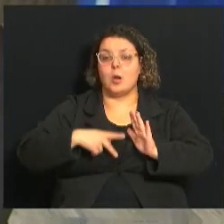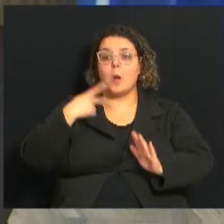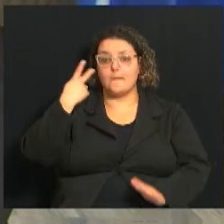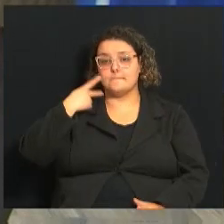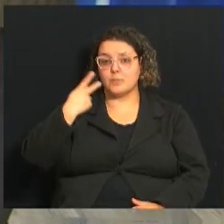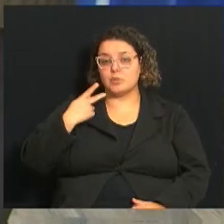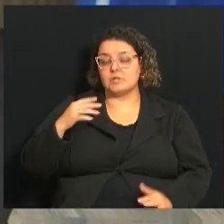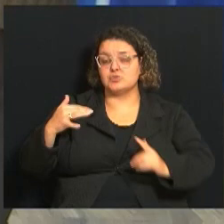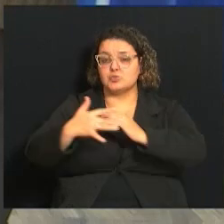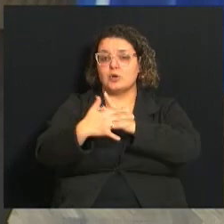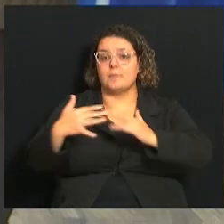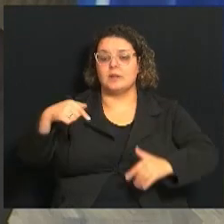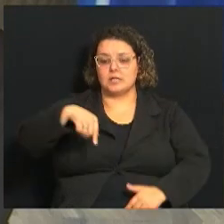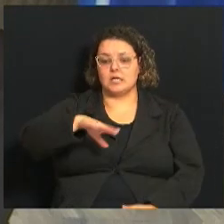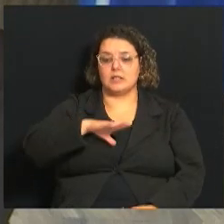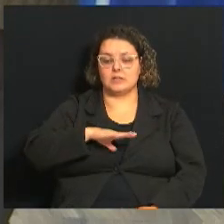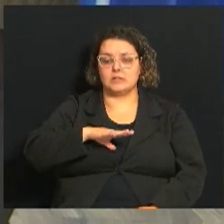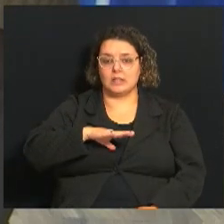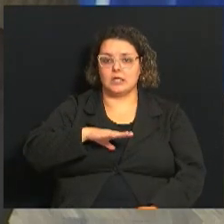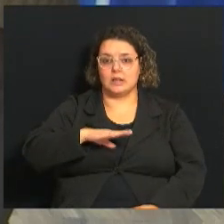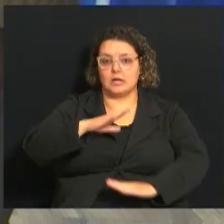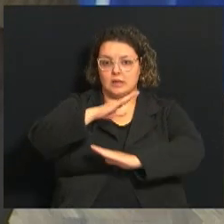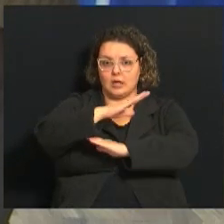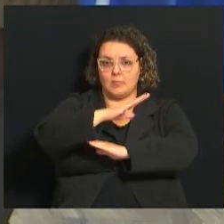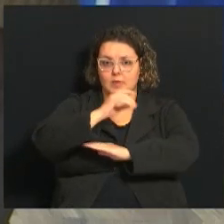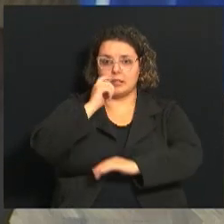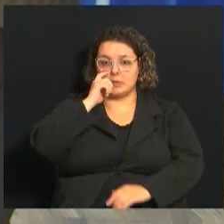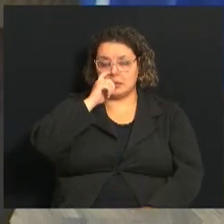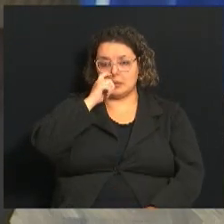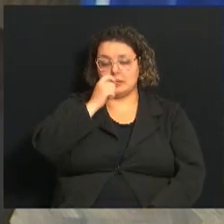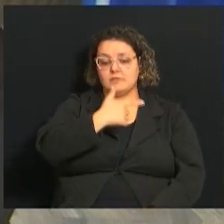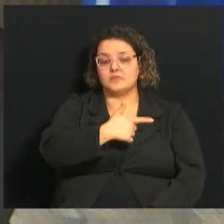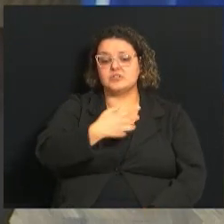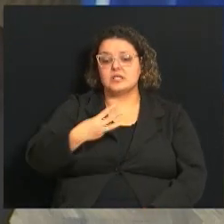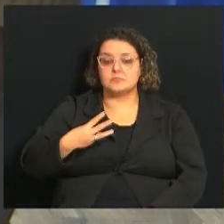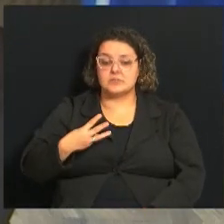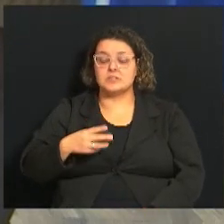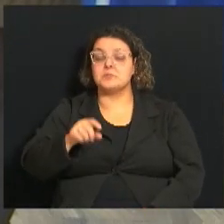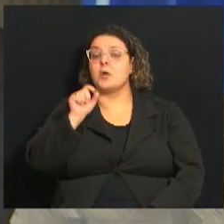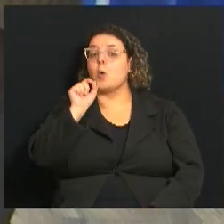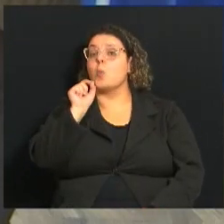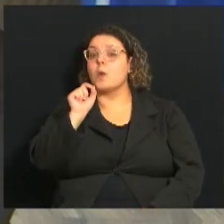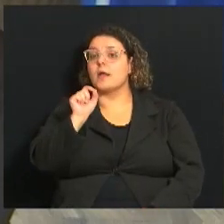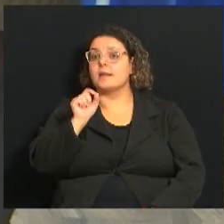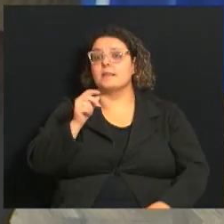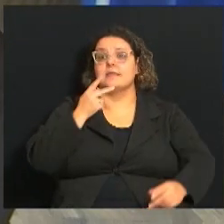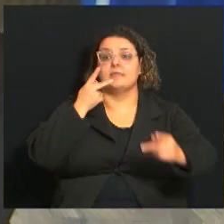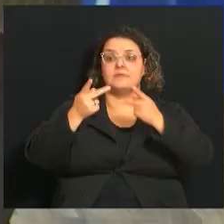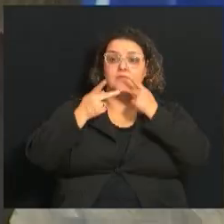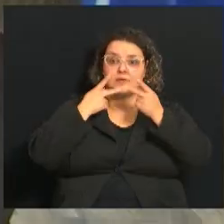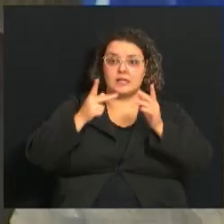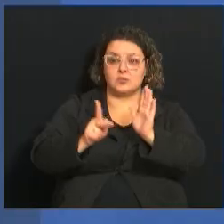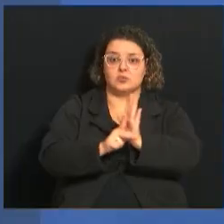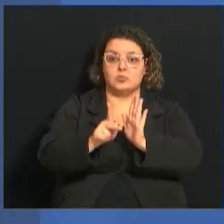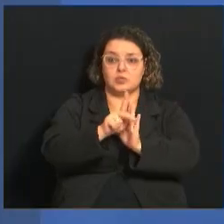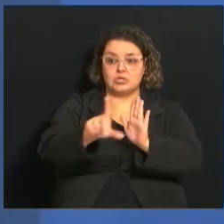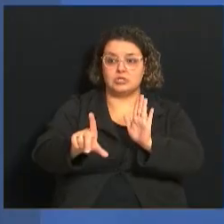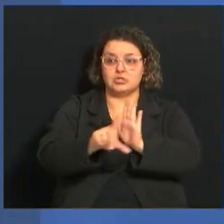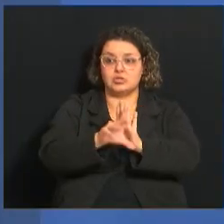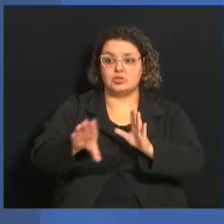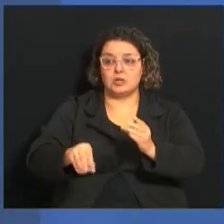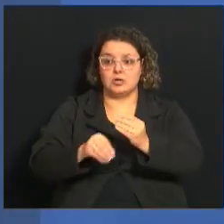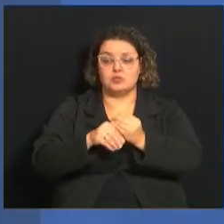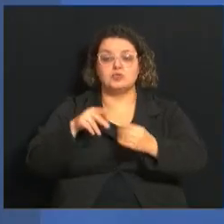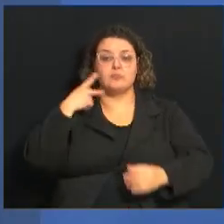Câmara. A primeira audiência, que é a 23ª, ela justamente fala do projeto de lei complementar de autoria do